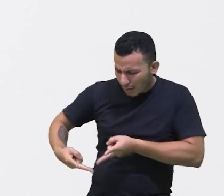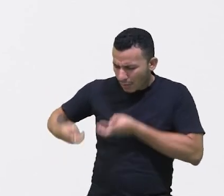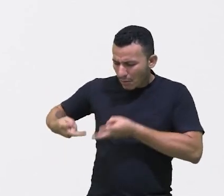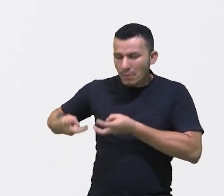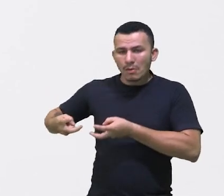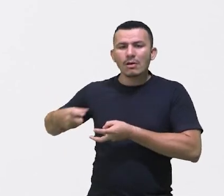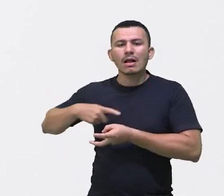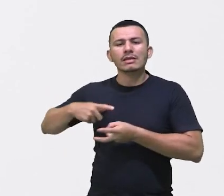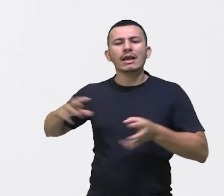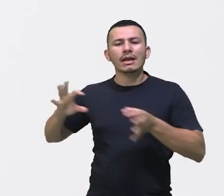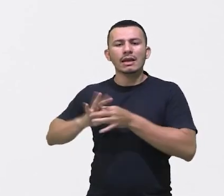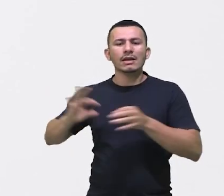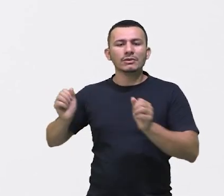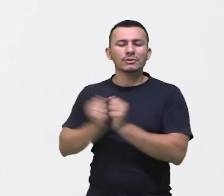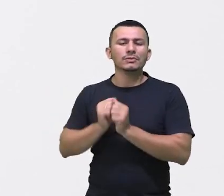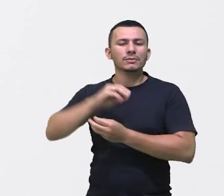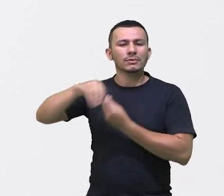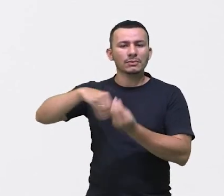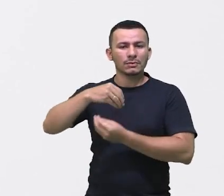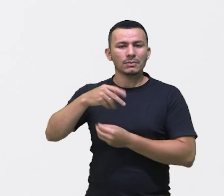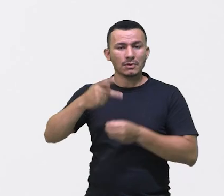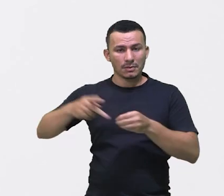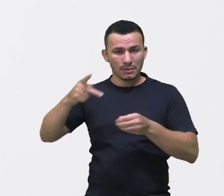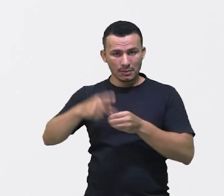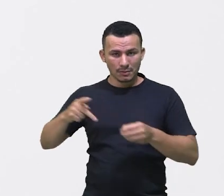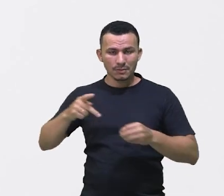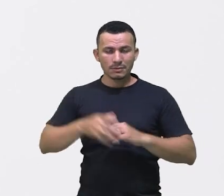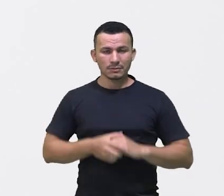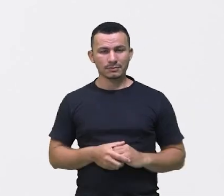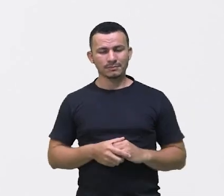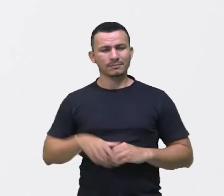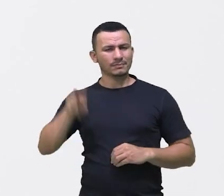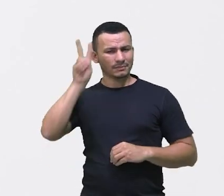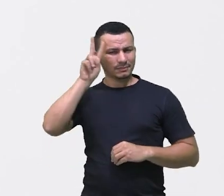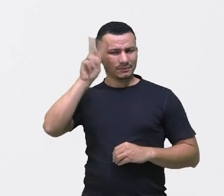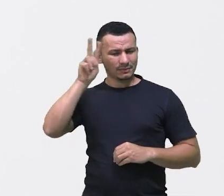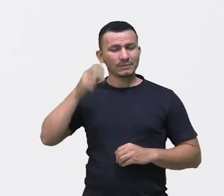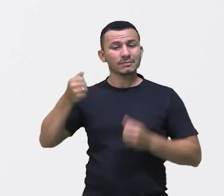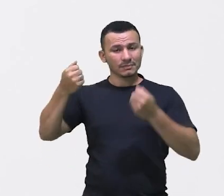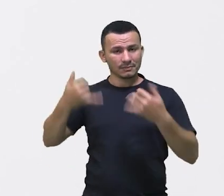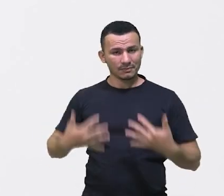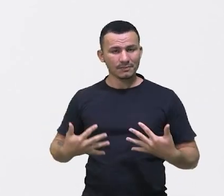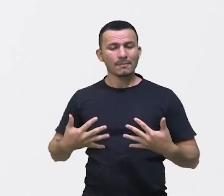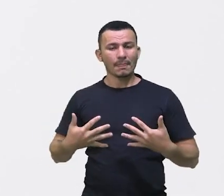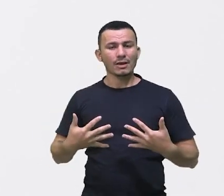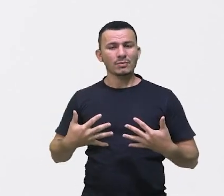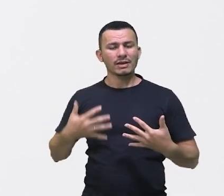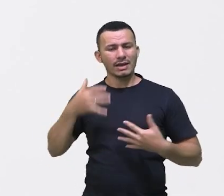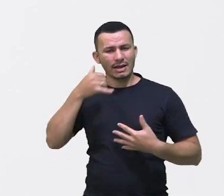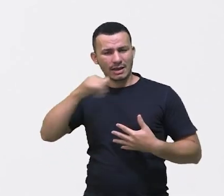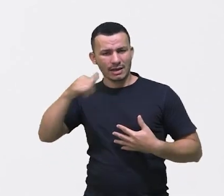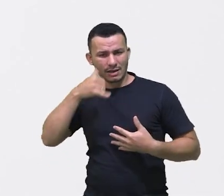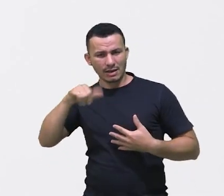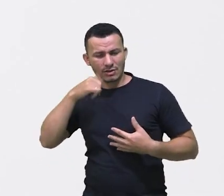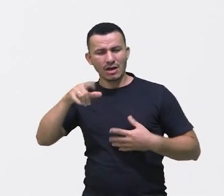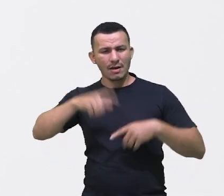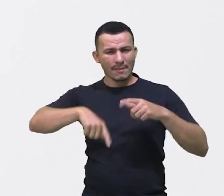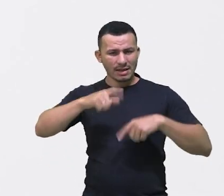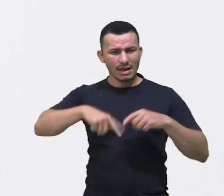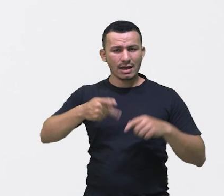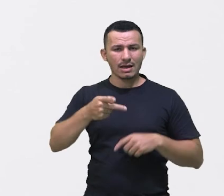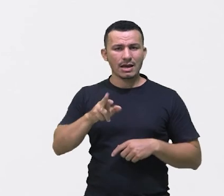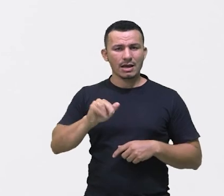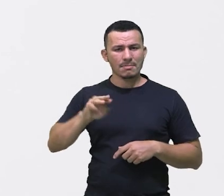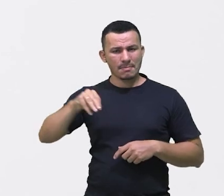estão associadas ao petróleo. Então, como a gente verificou lá na extração dessa fonte de energia, dessa matéria-prima, elas